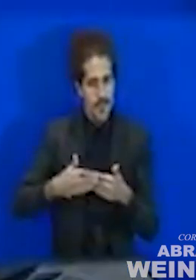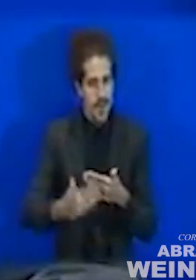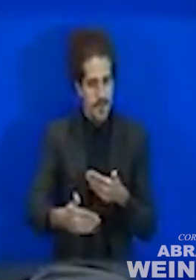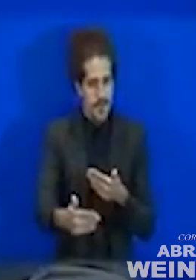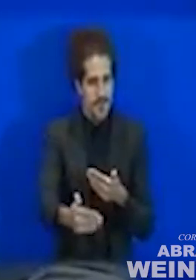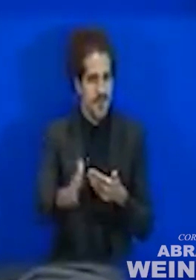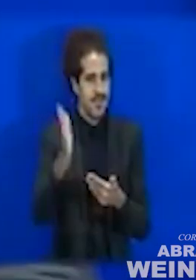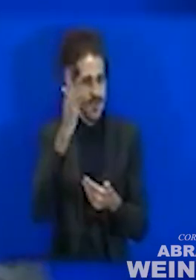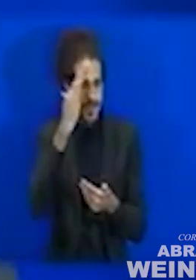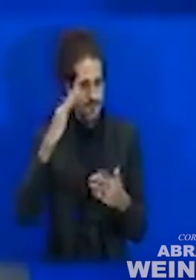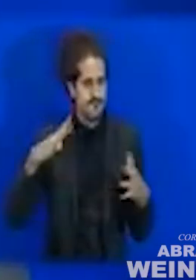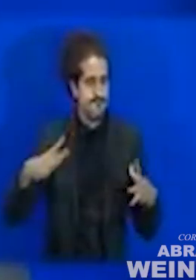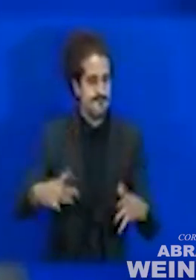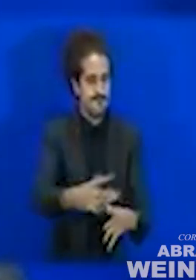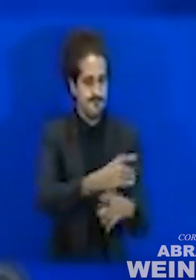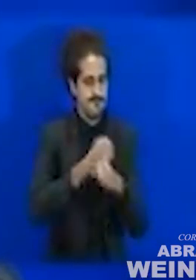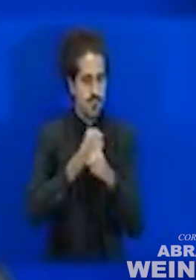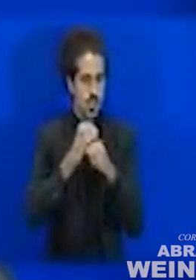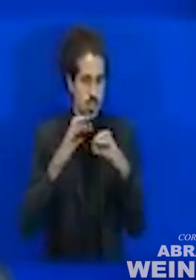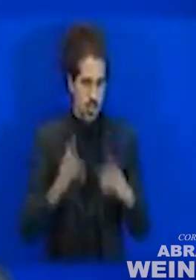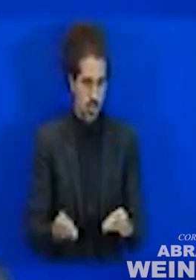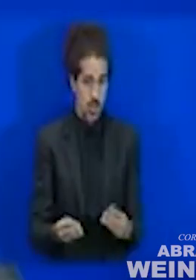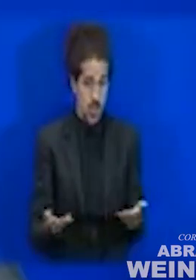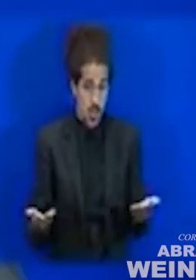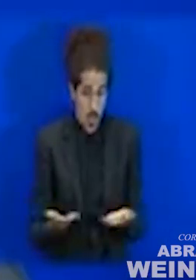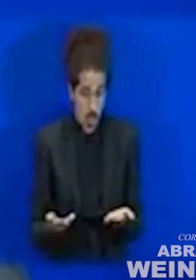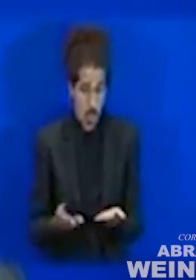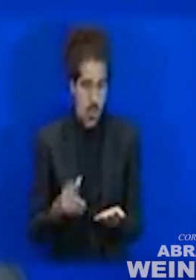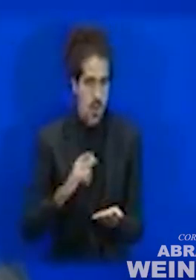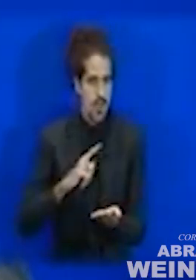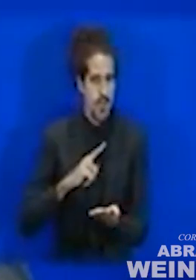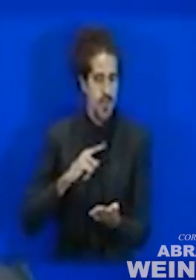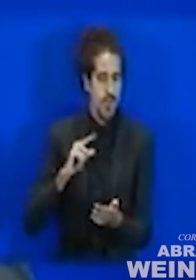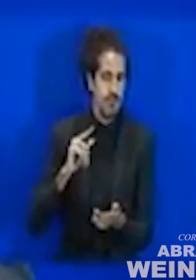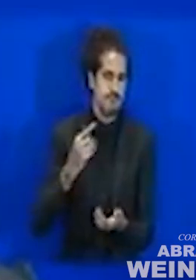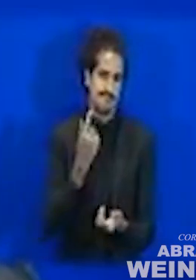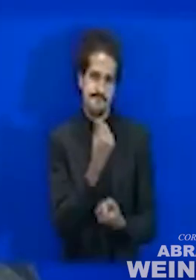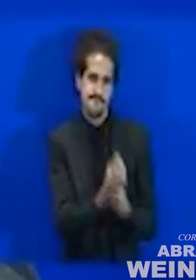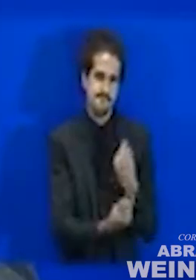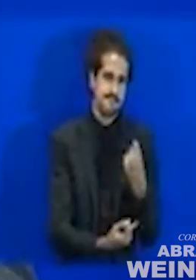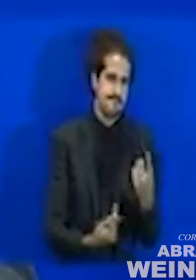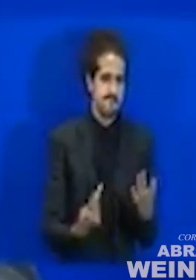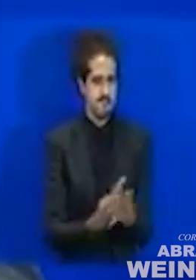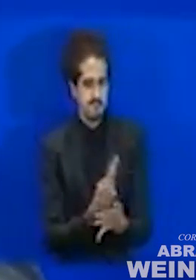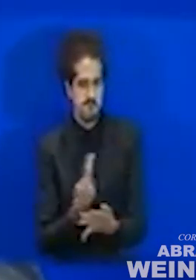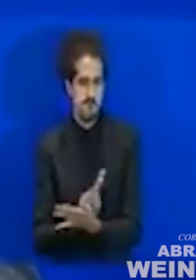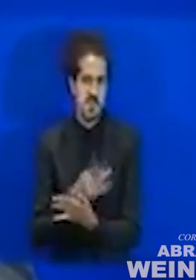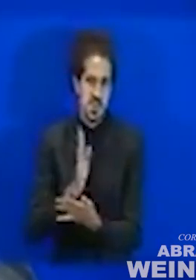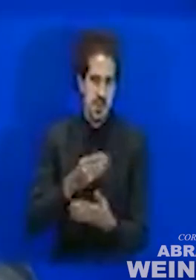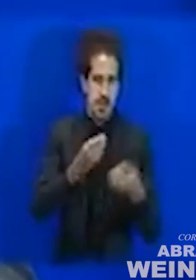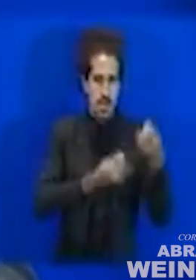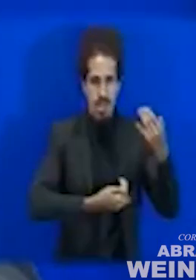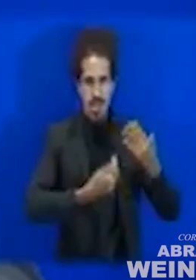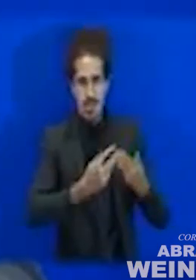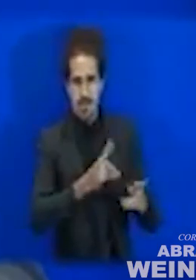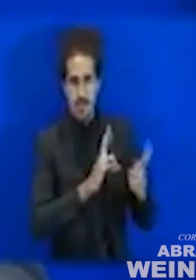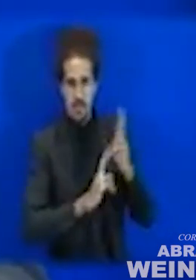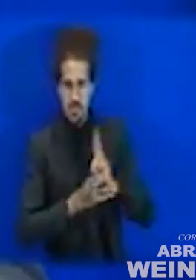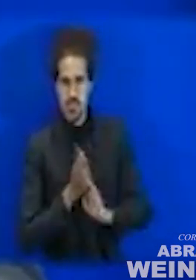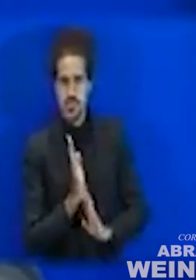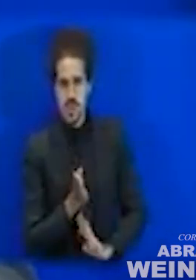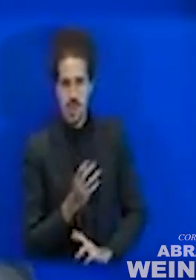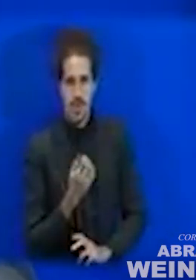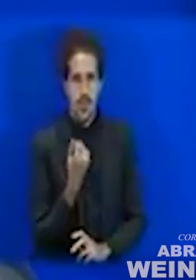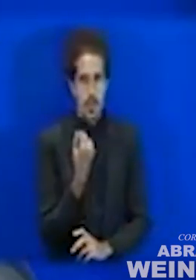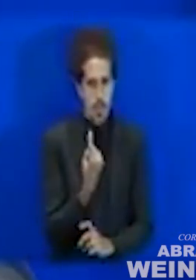essa apuração final. É isso. Então, assim, hoje o que a gente tem, tivemos algumas situações relatadas de mais de uma,